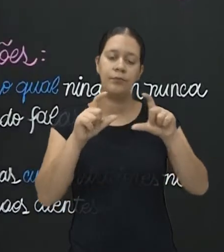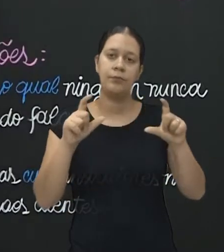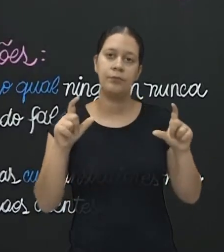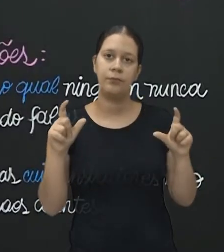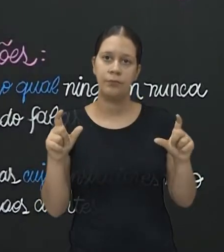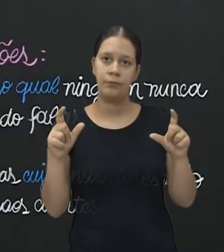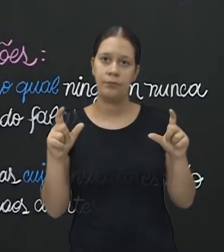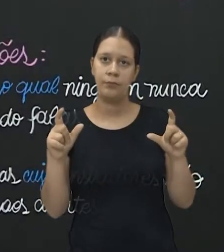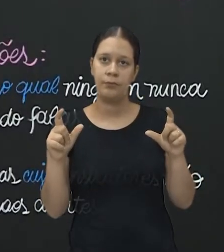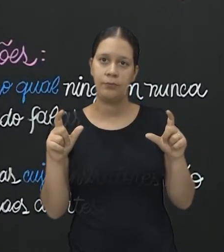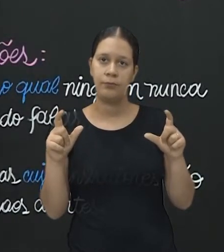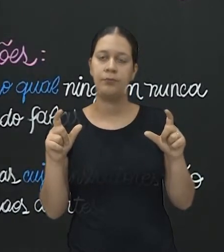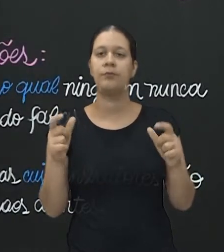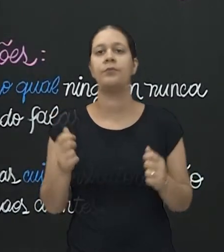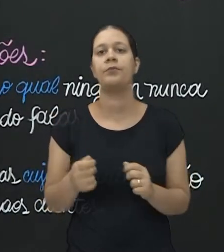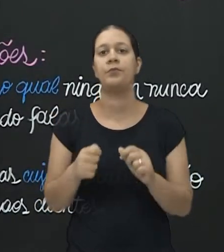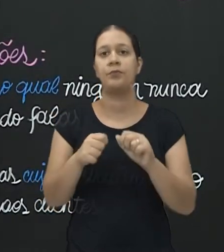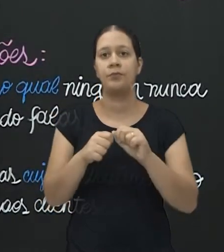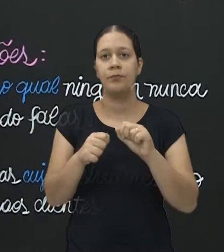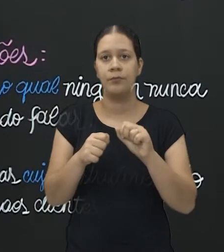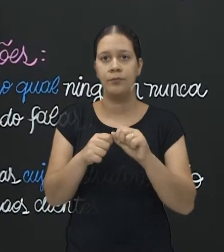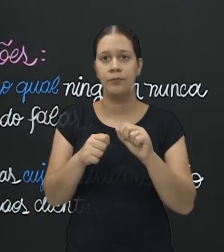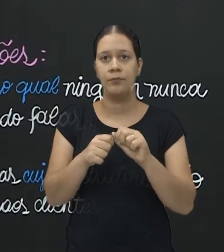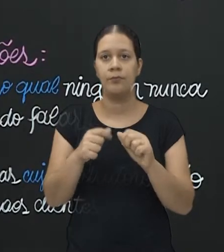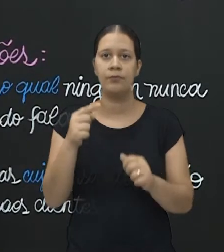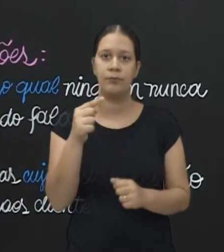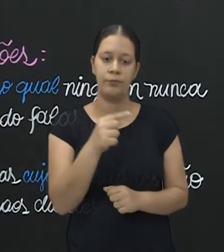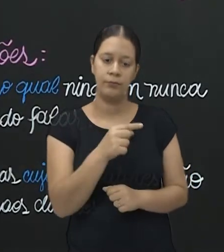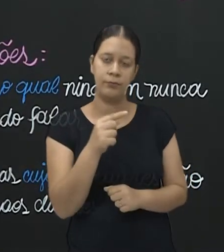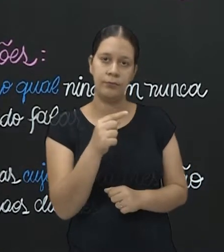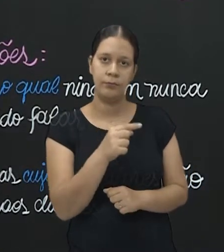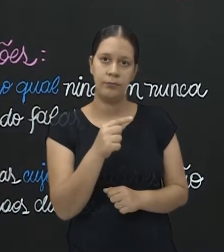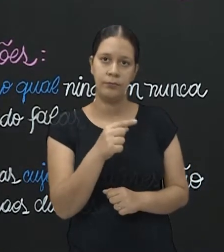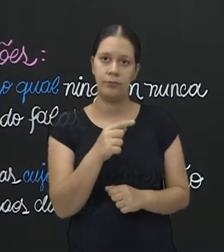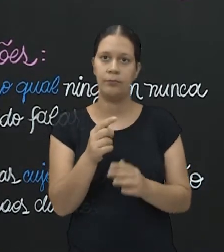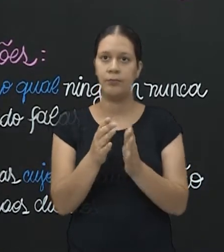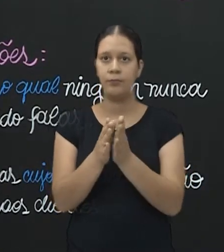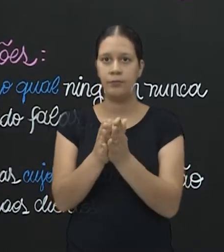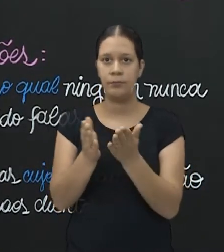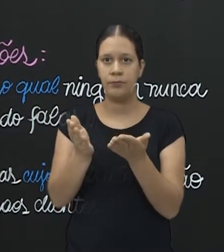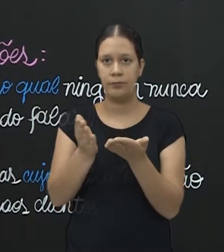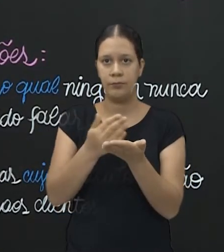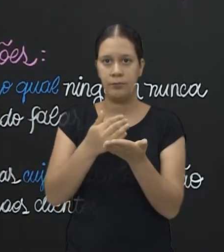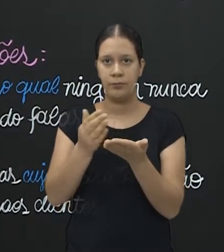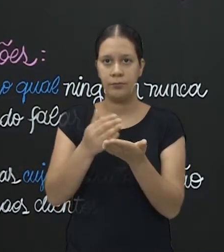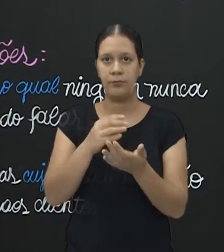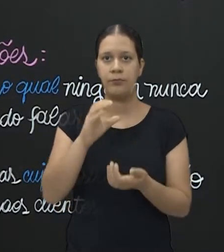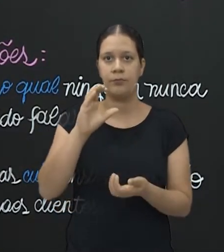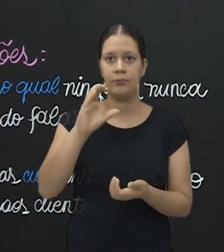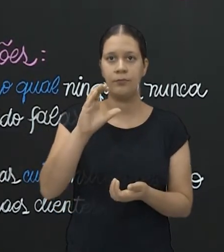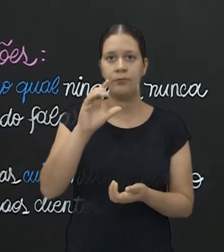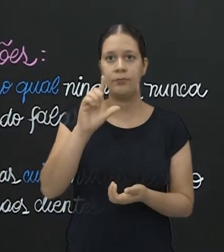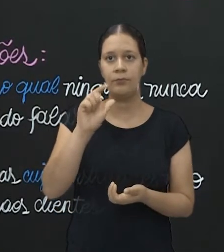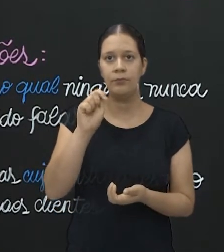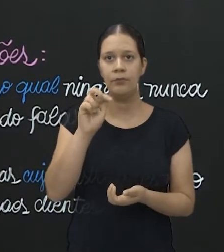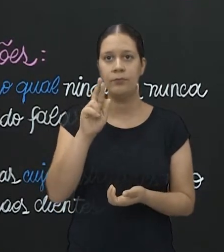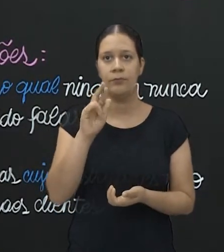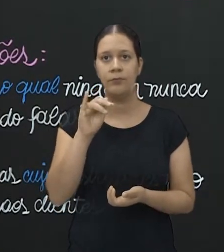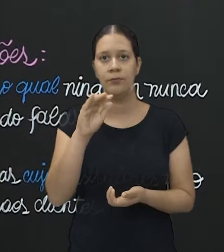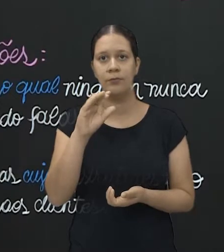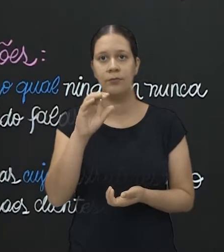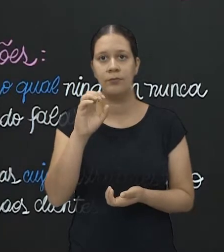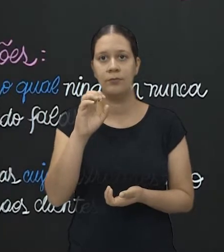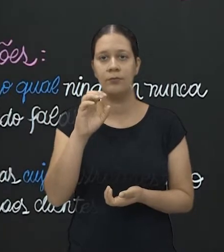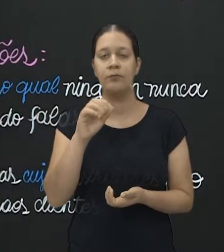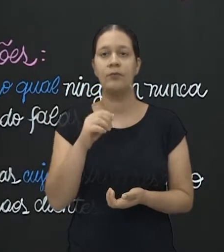como essa oração pode ser reconstruída. Este livro, que é de Clarice Lispector, é muito bom. Eu transformei